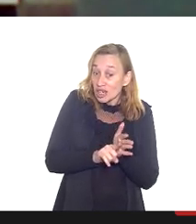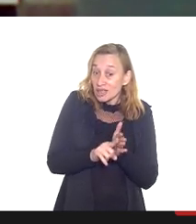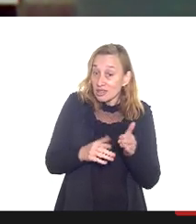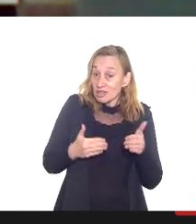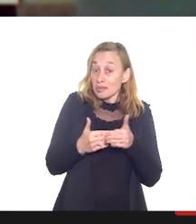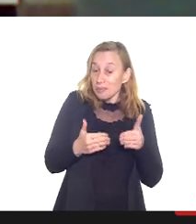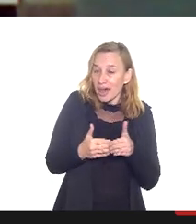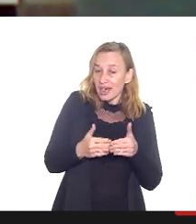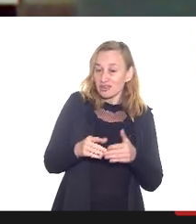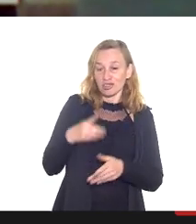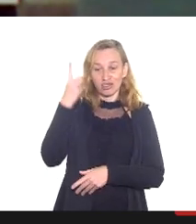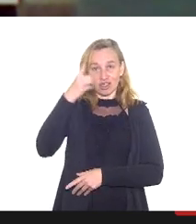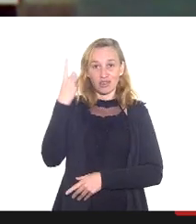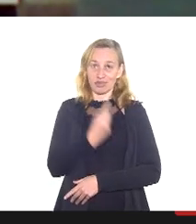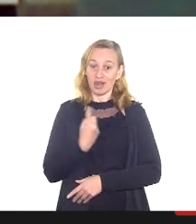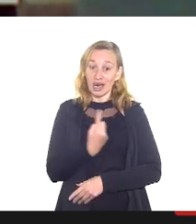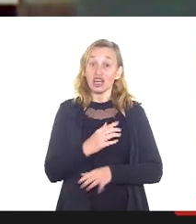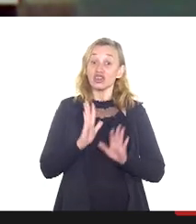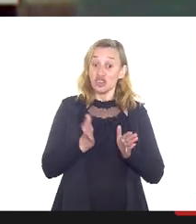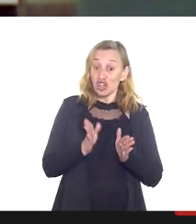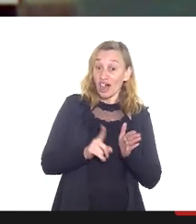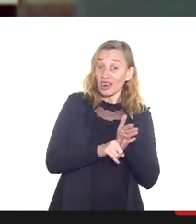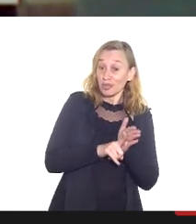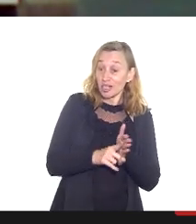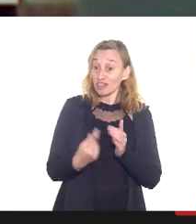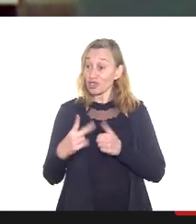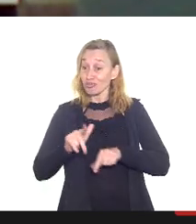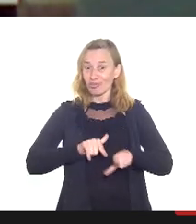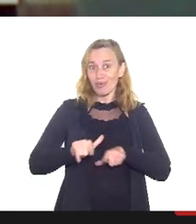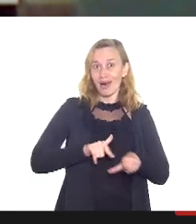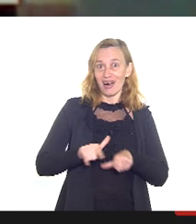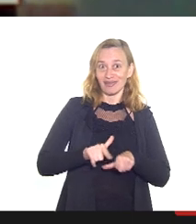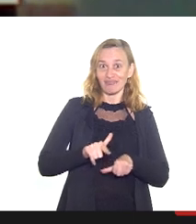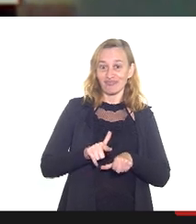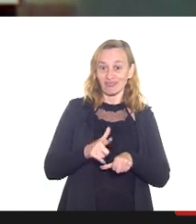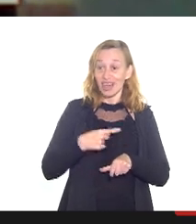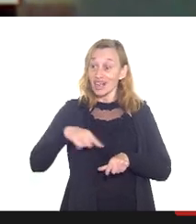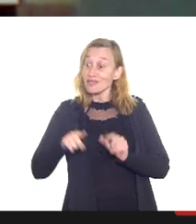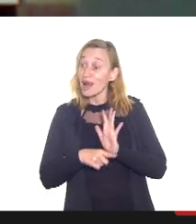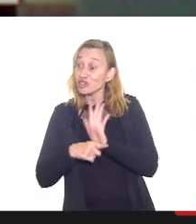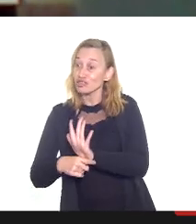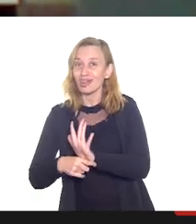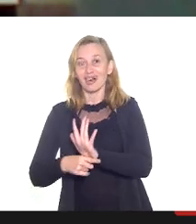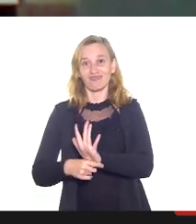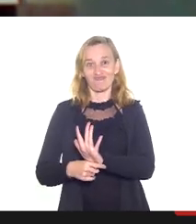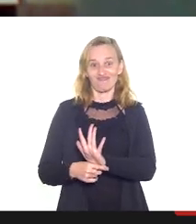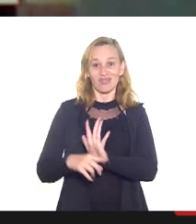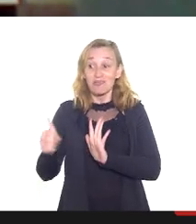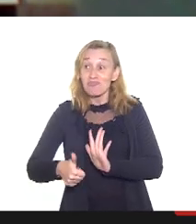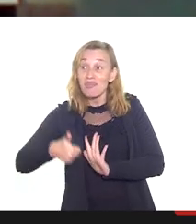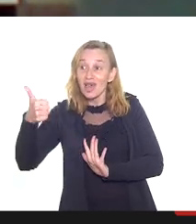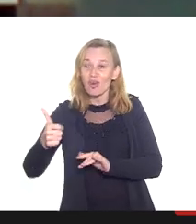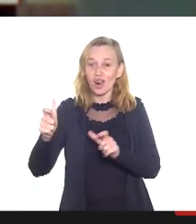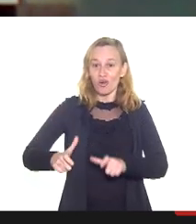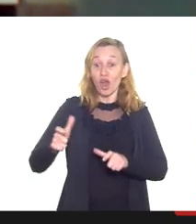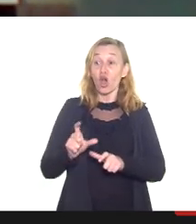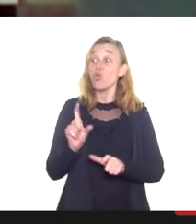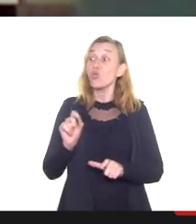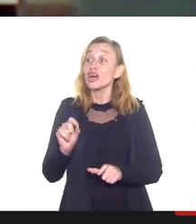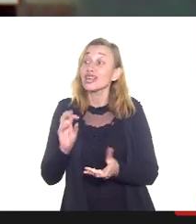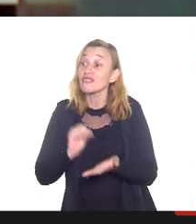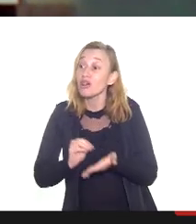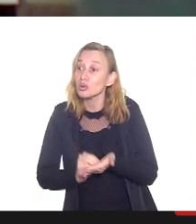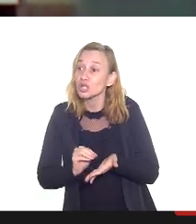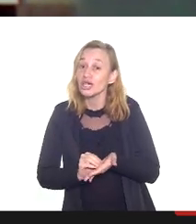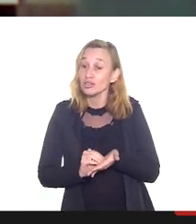não sei o quê, já que o parlamentar está exercendo a sua função, ele está ali para ajudar e colaborar, para ver o que realmente está faltando, o